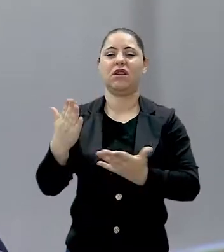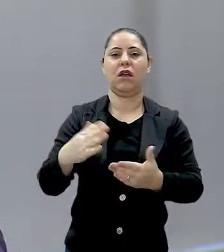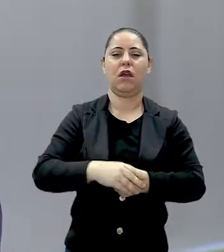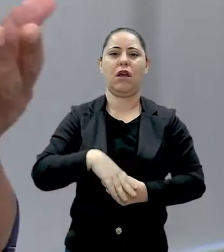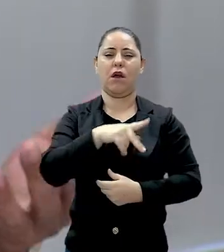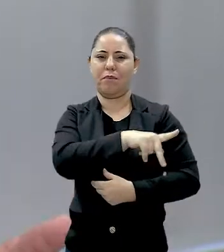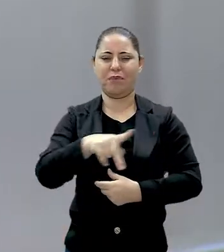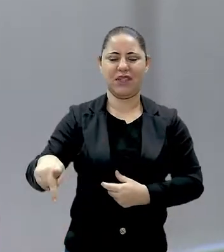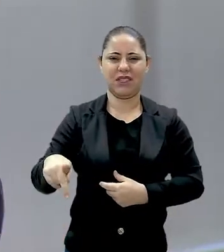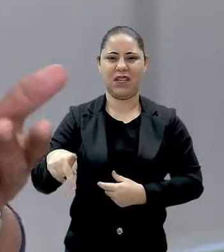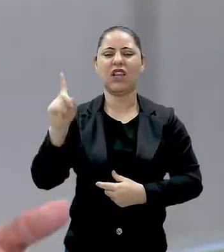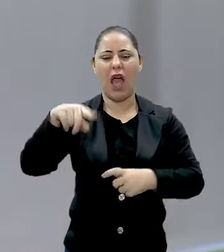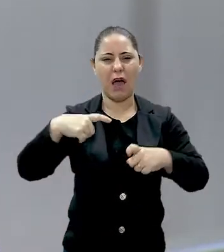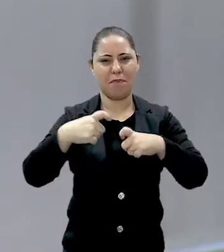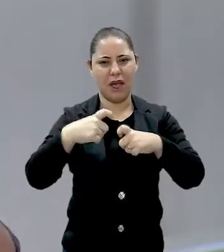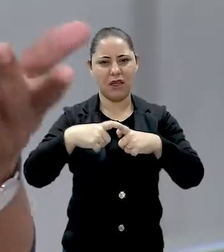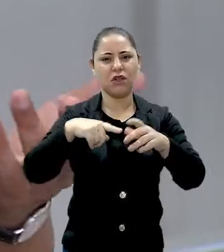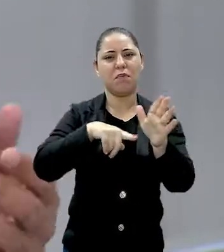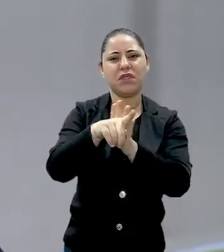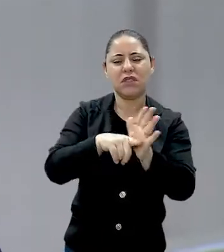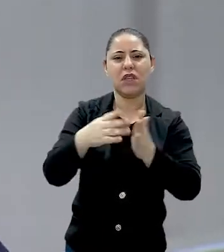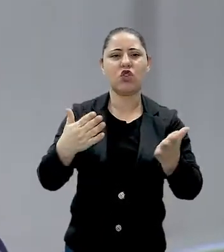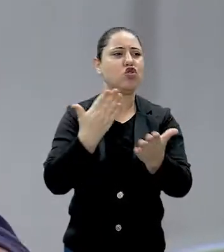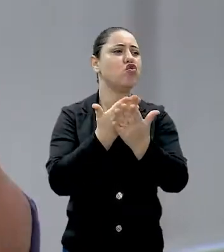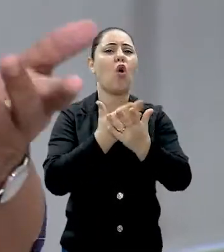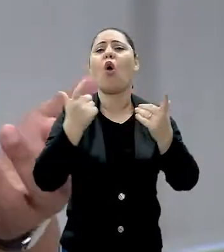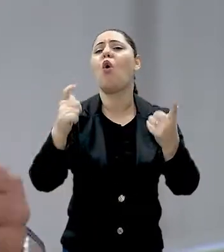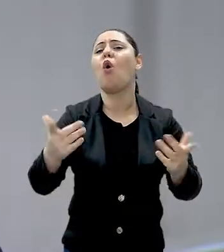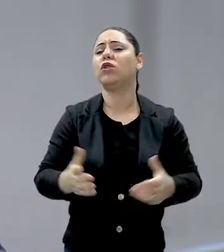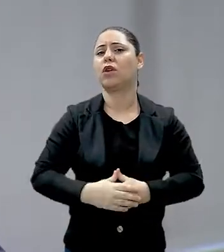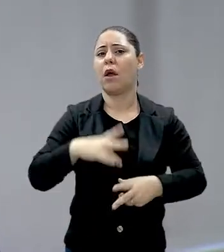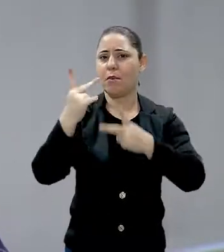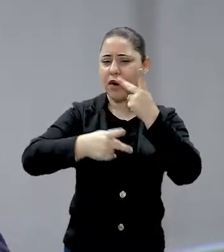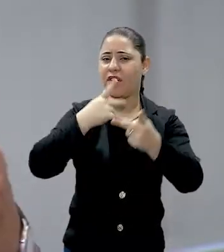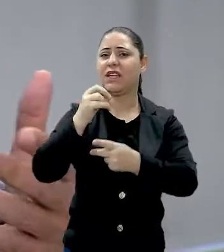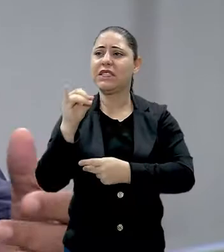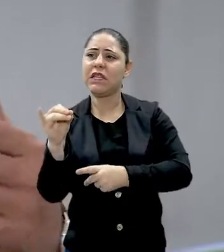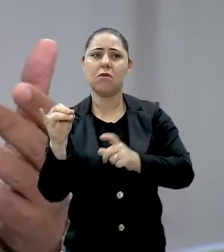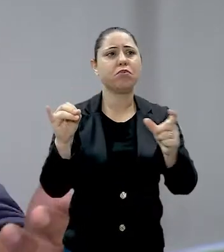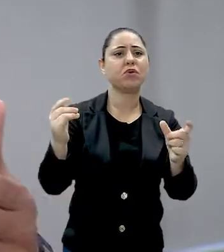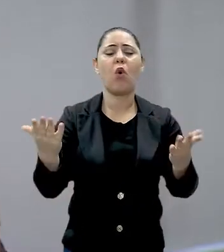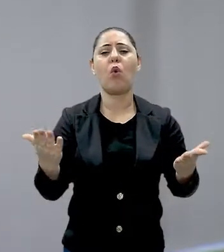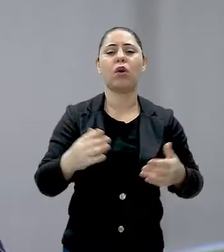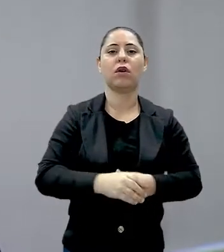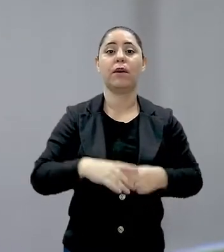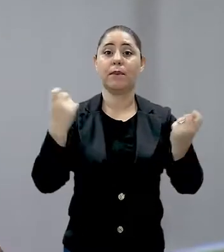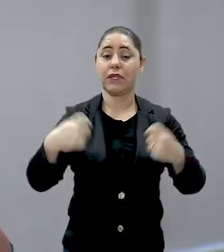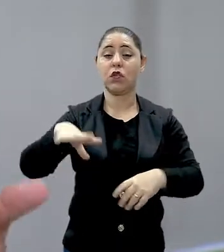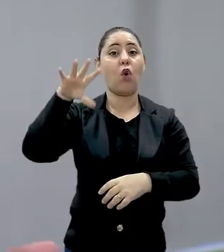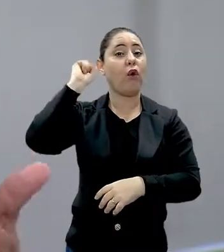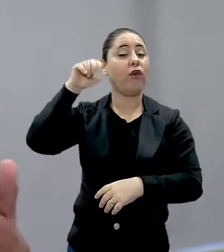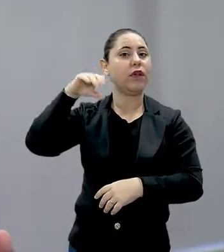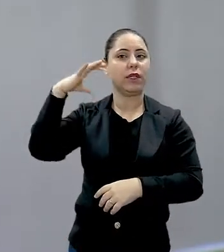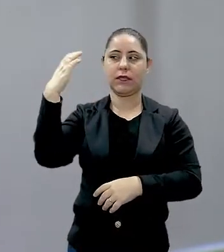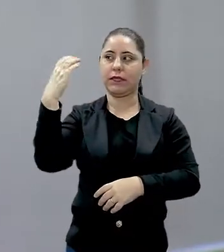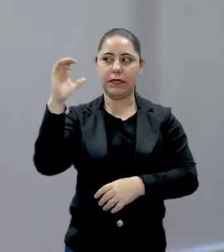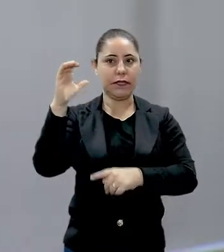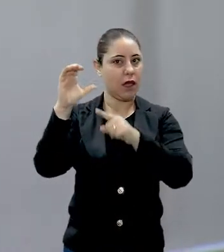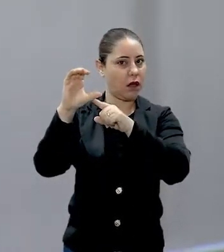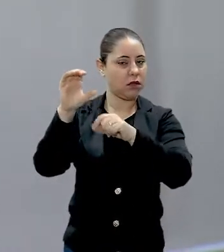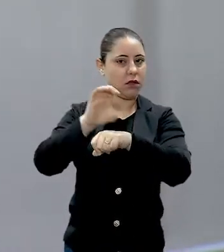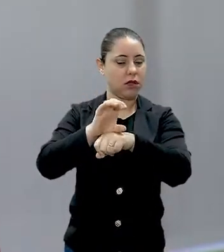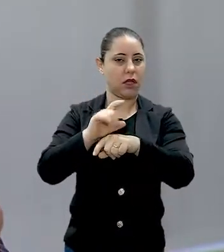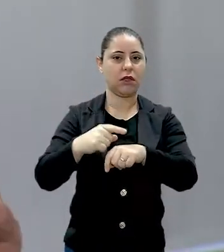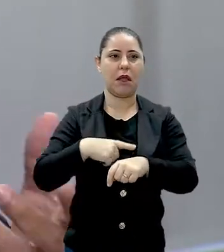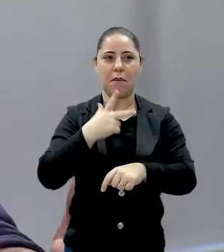B. O presidente da República é médico, é pesquisador, estudou aonde? Para estar falando se é isso ou se é aquilo, nós temos que ouvir a ciência.